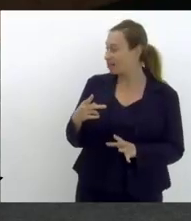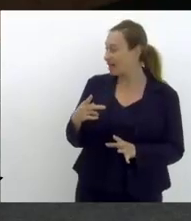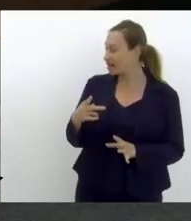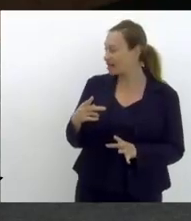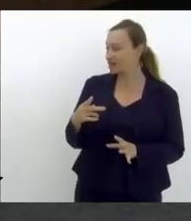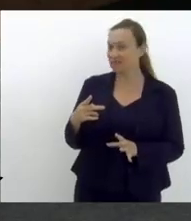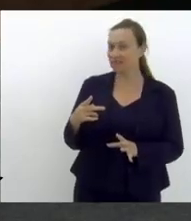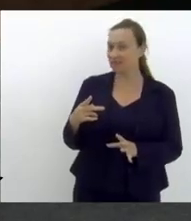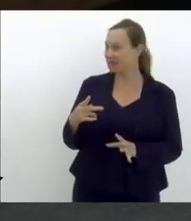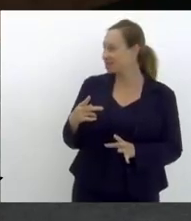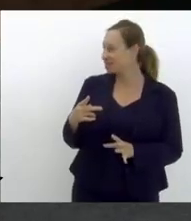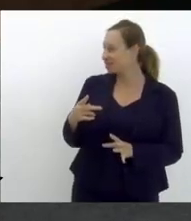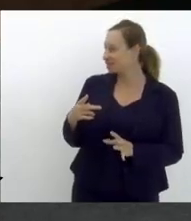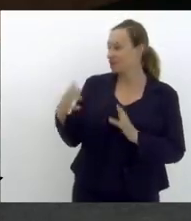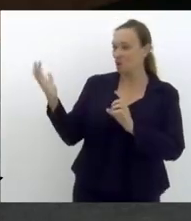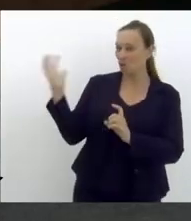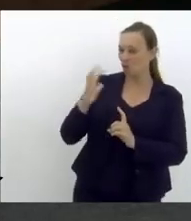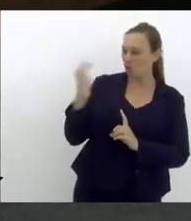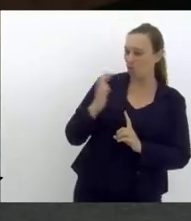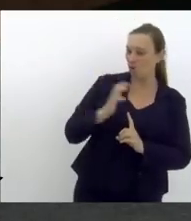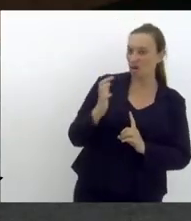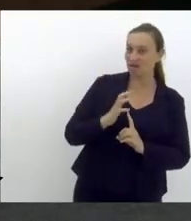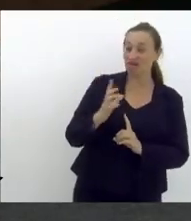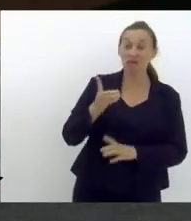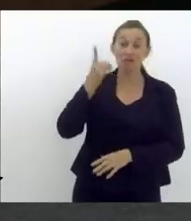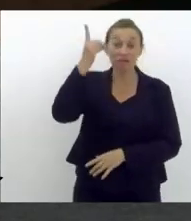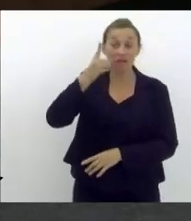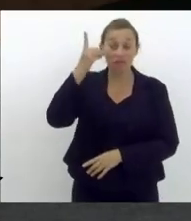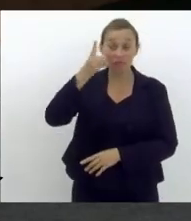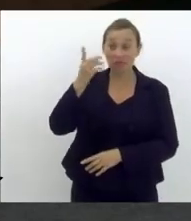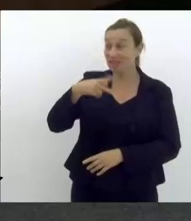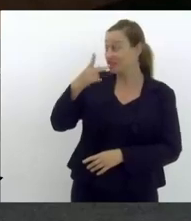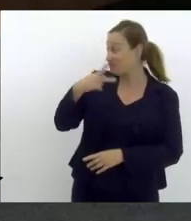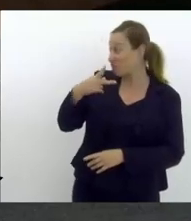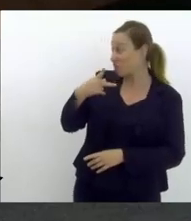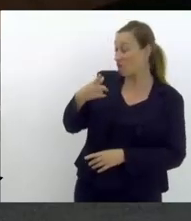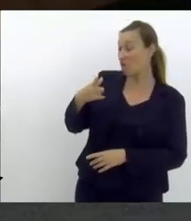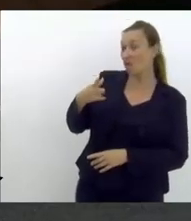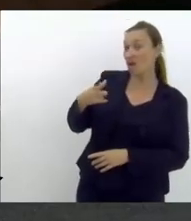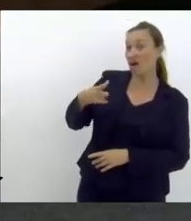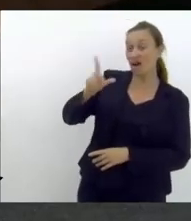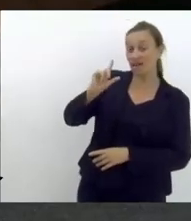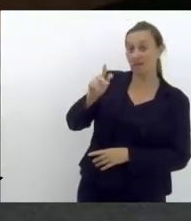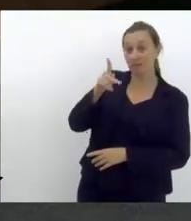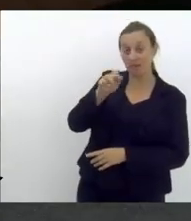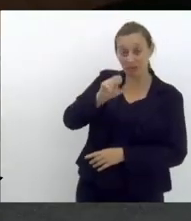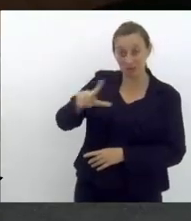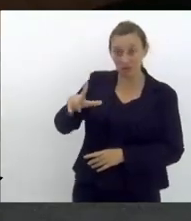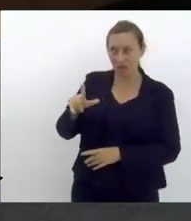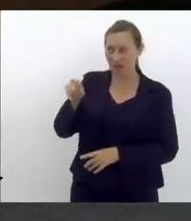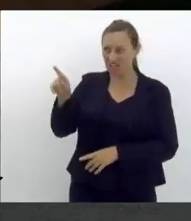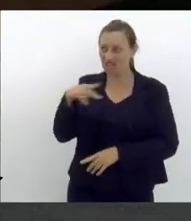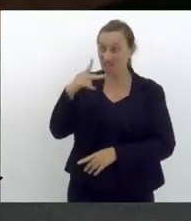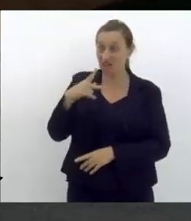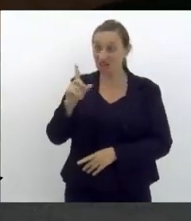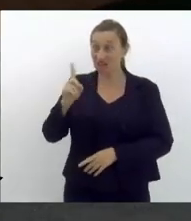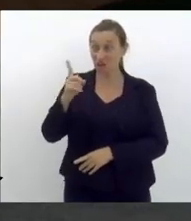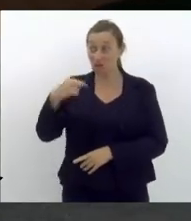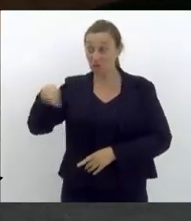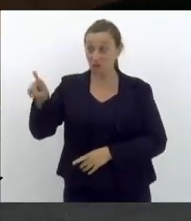o deputado que me antecedeu o pessoal esse que diz que não tava lá na